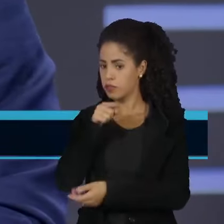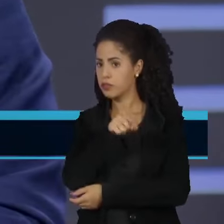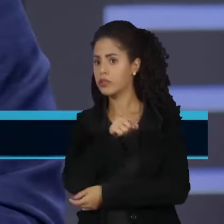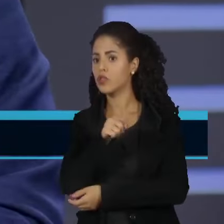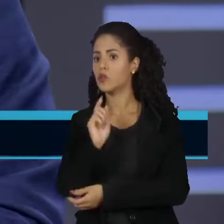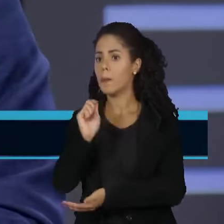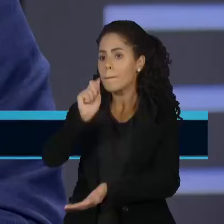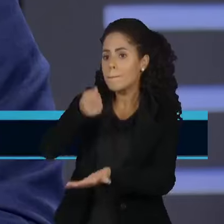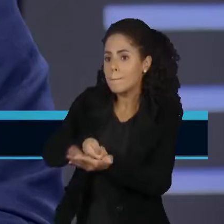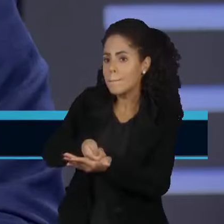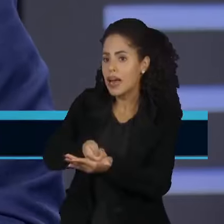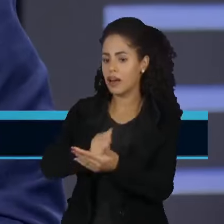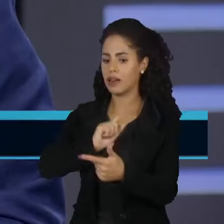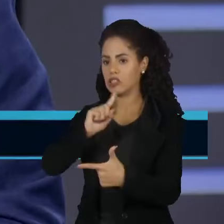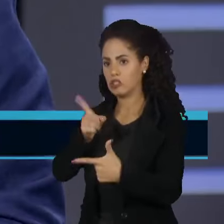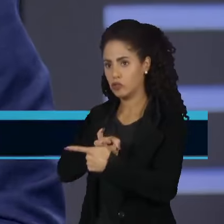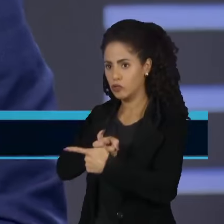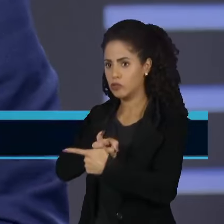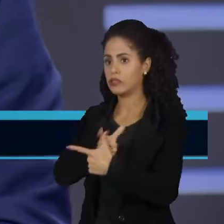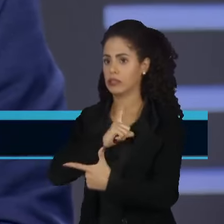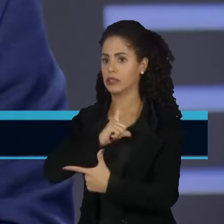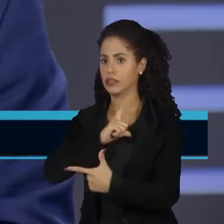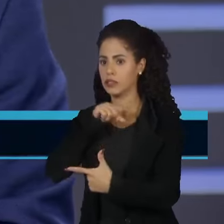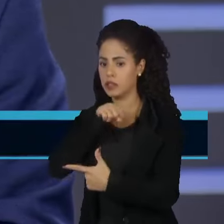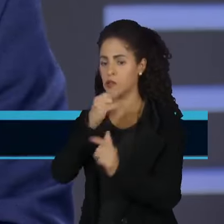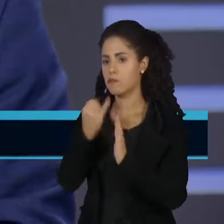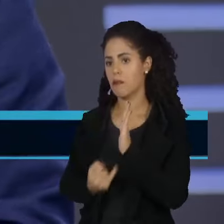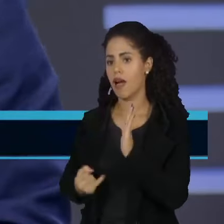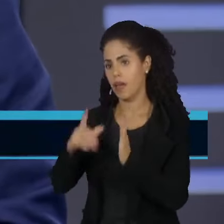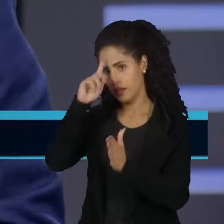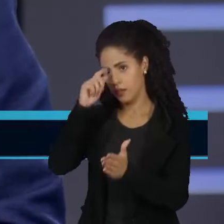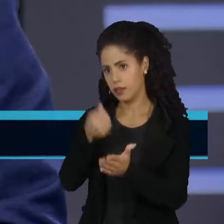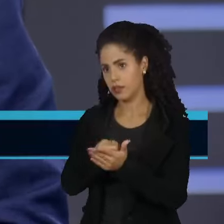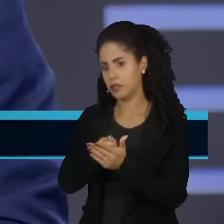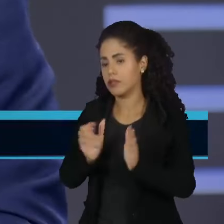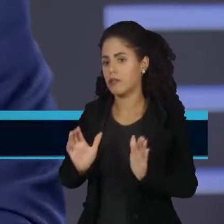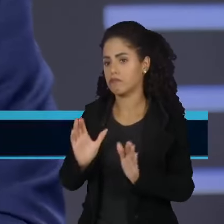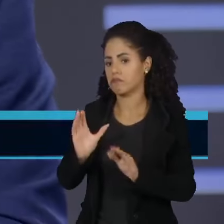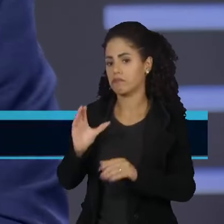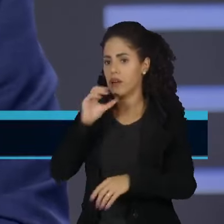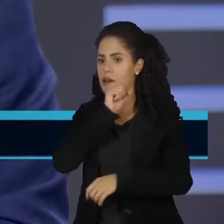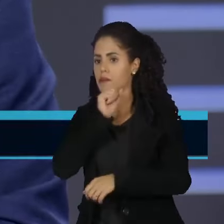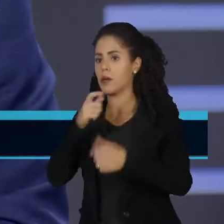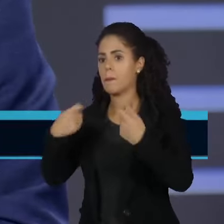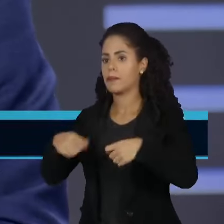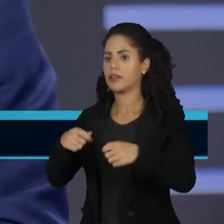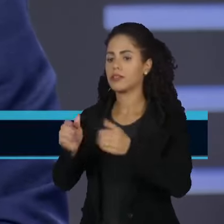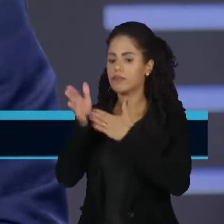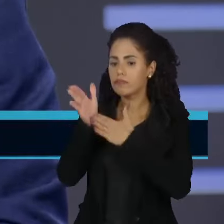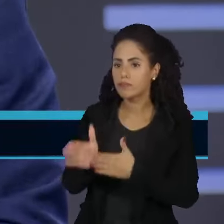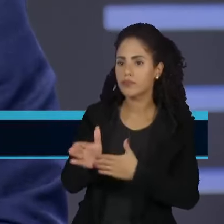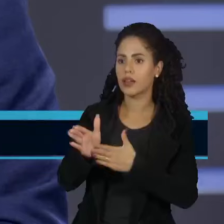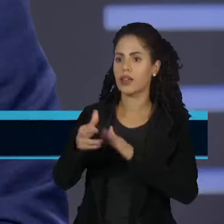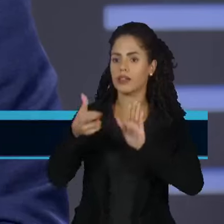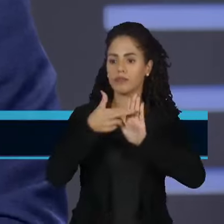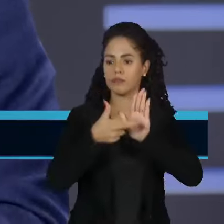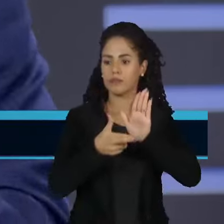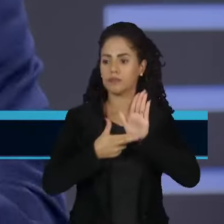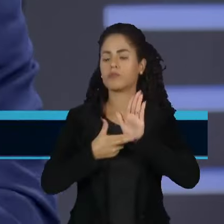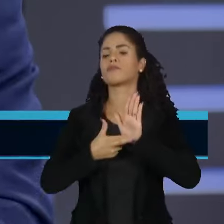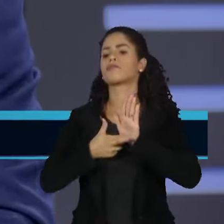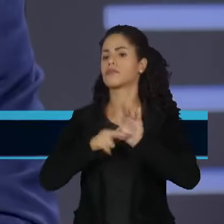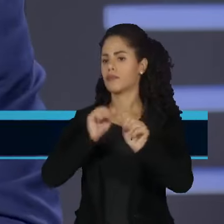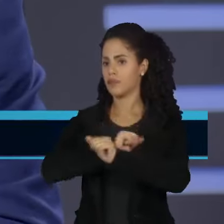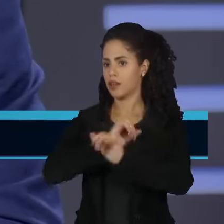não pagar os dividendos extraordinários foi uma decisão equivocada. Deveria seguir uma política clara de política